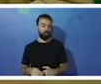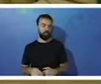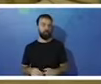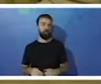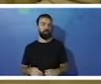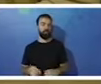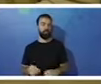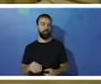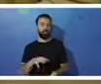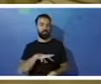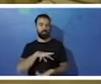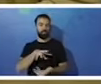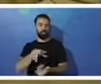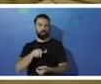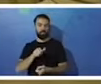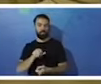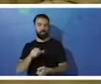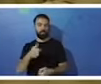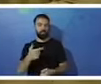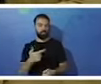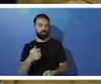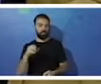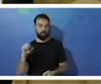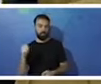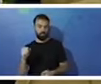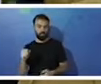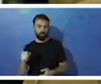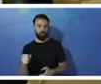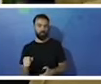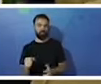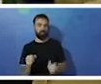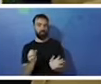em 78? E agora?